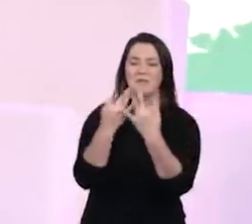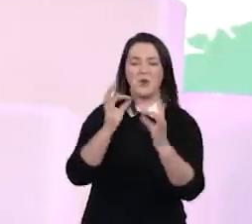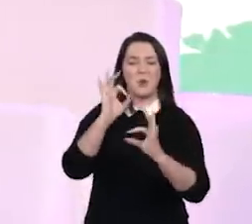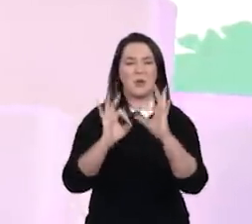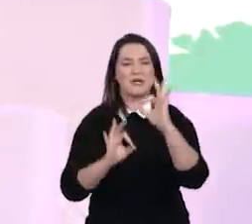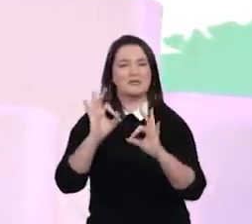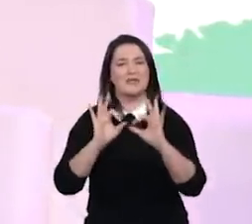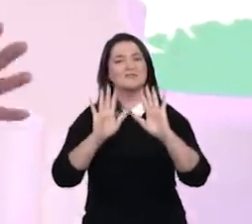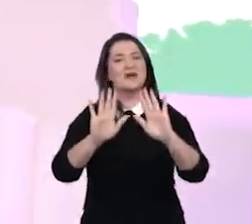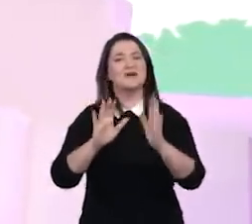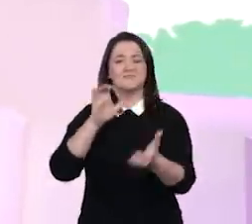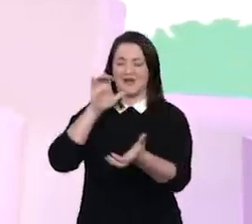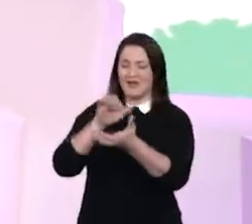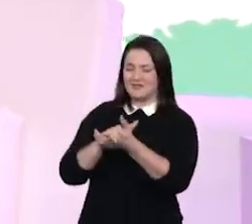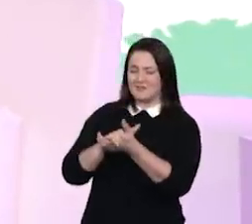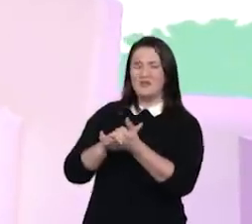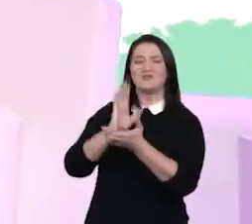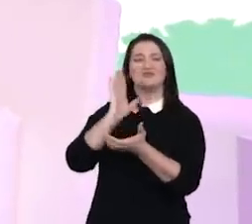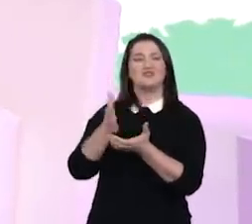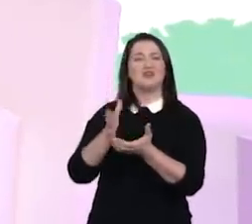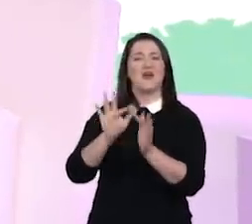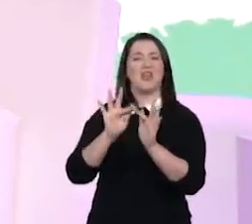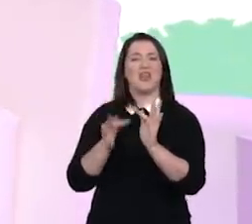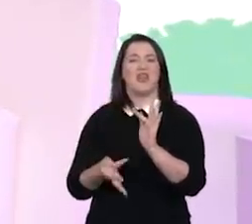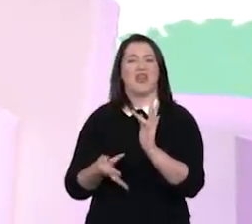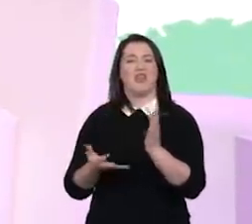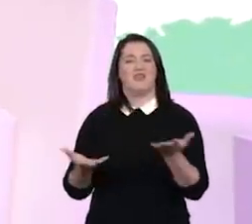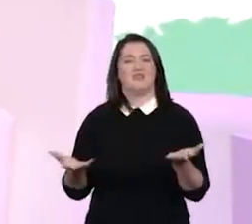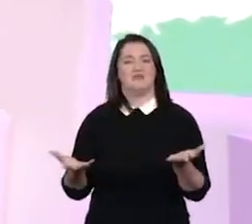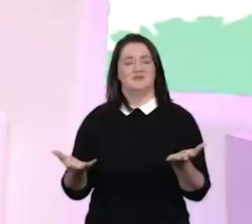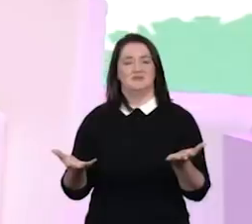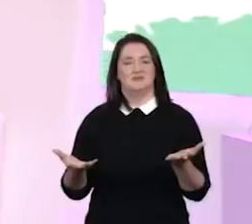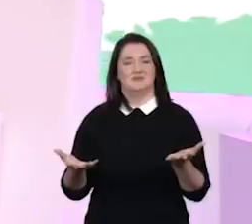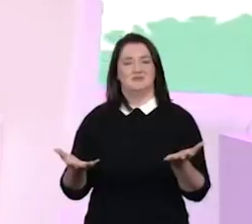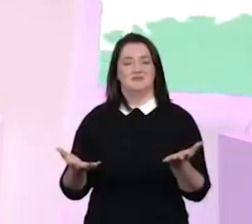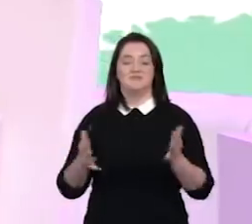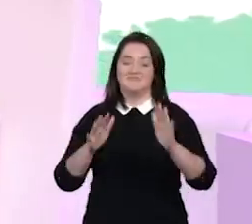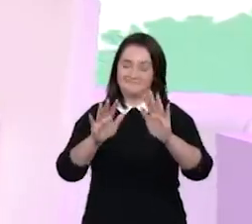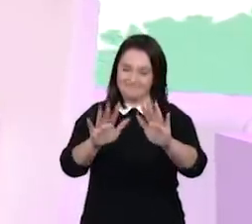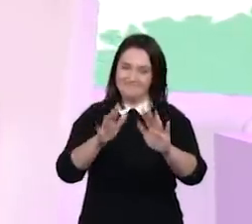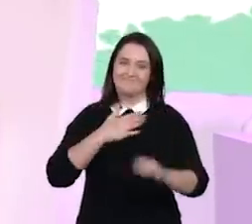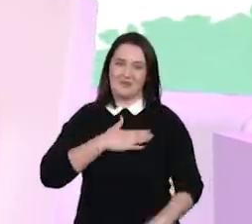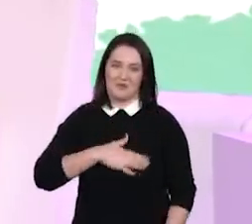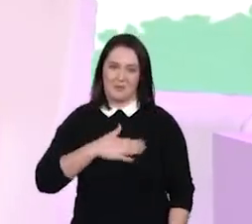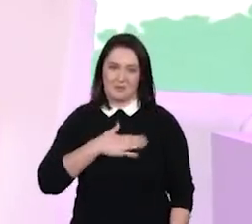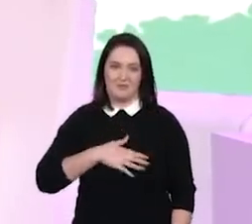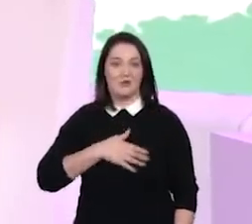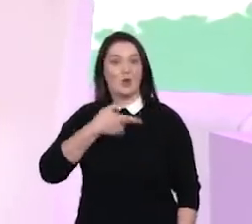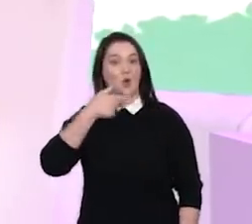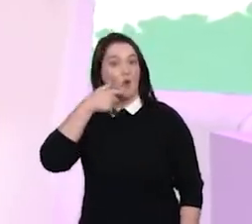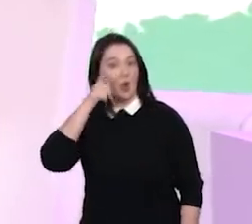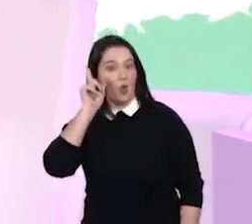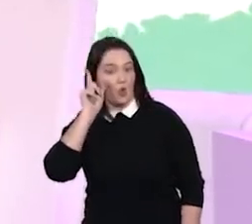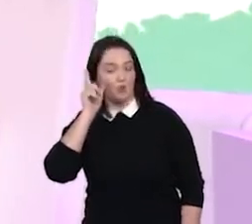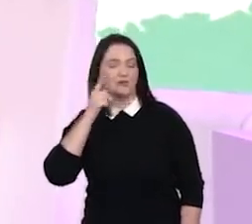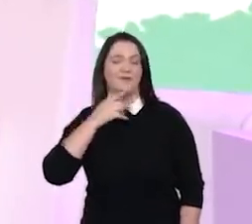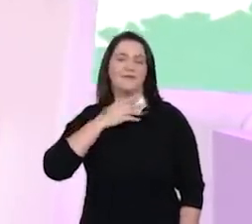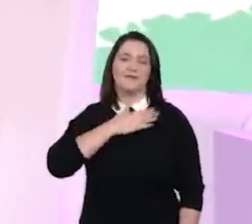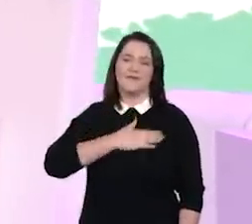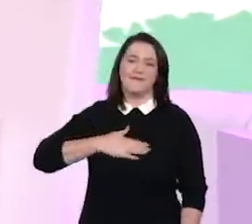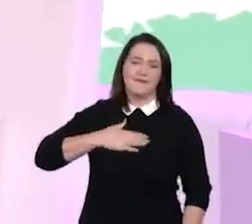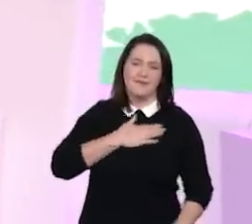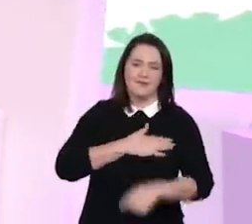já há muito tempo está fora do lugar? Querido, querida, que talvez ontem tenha saído